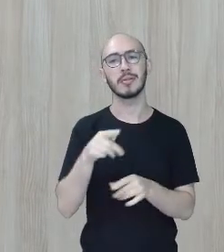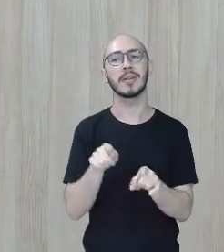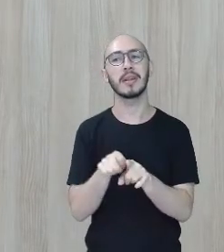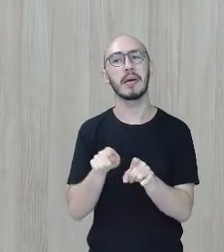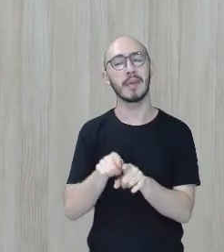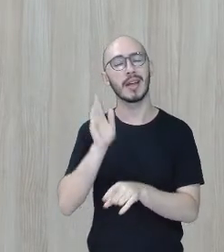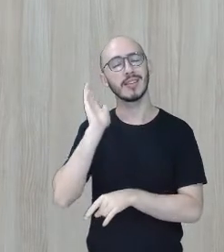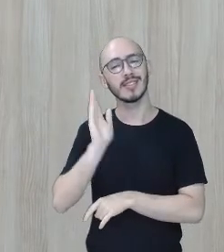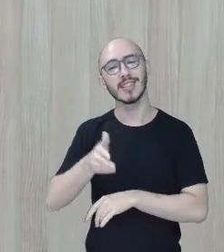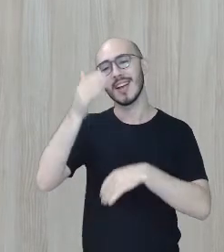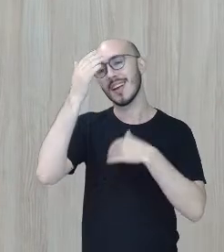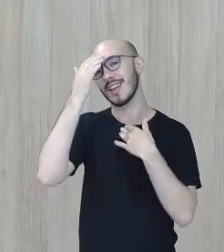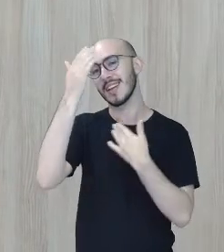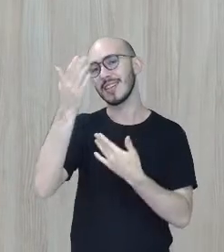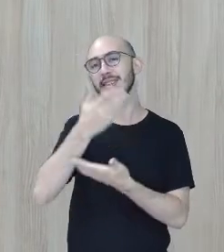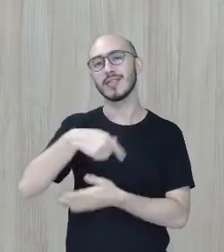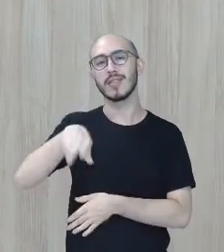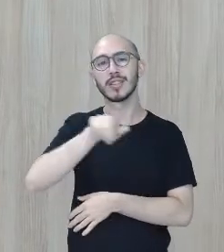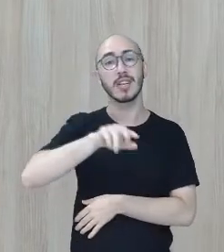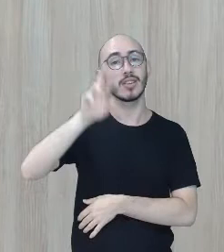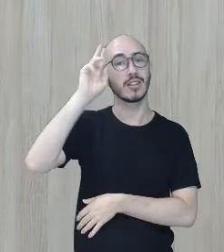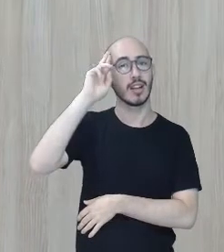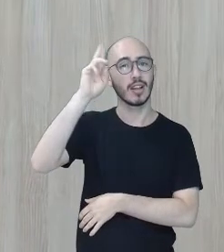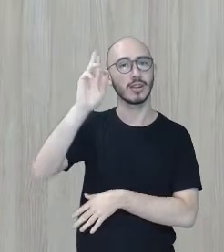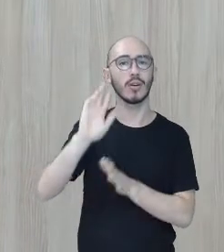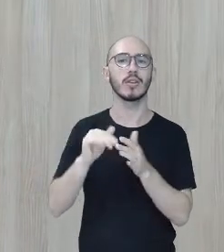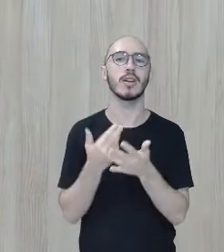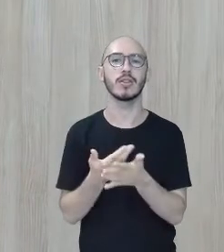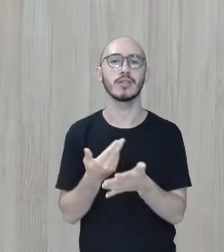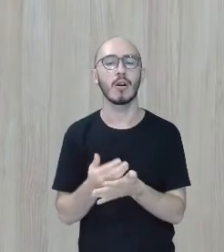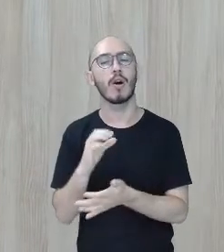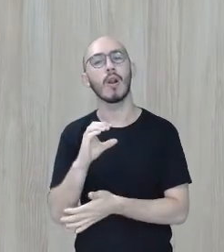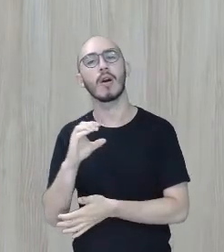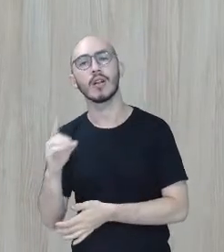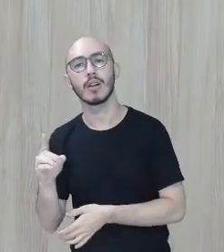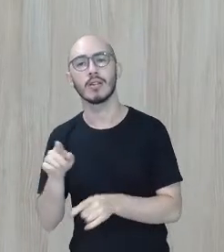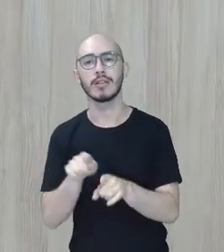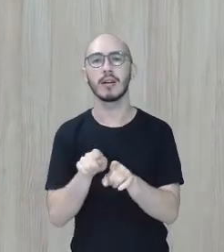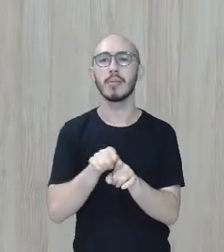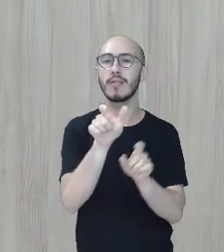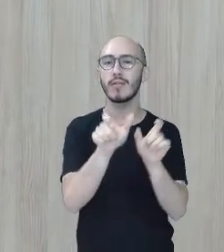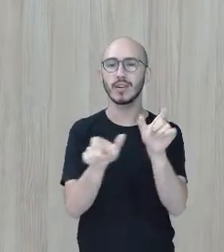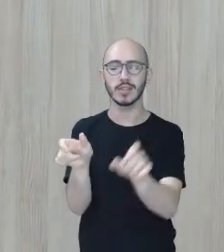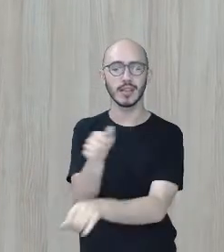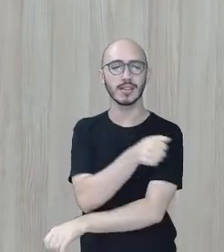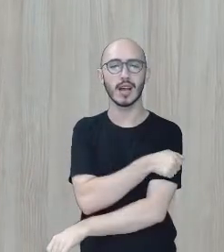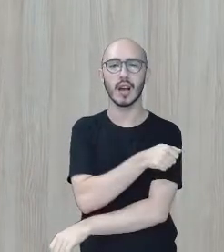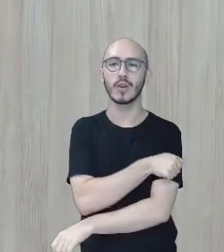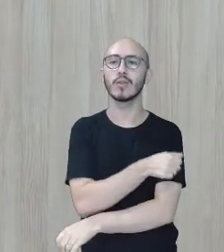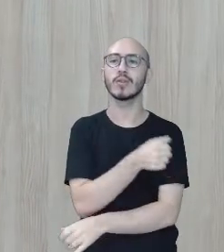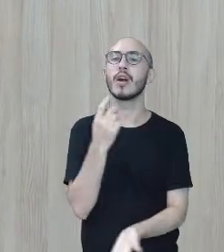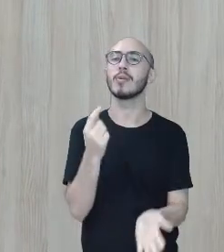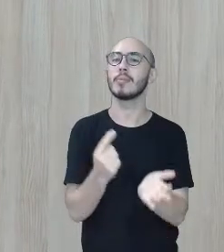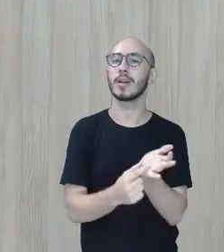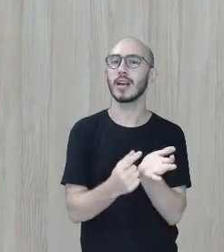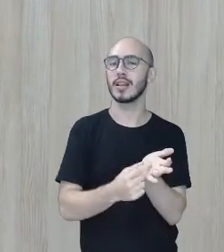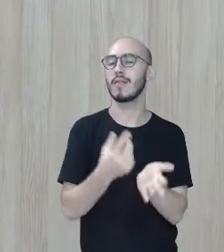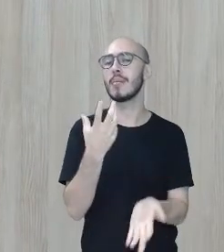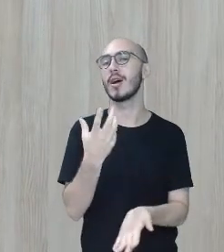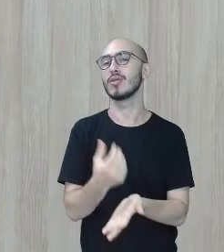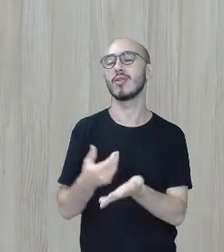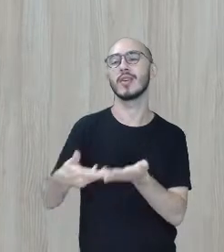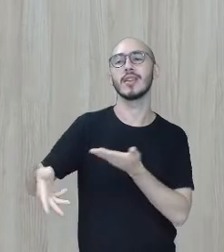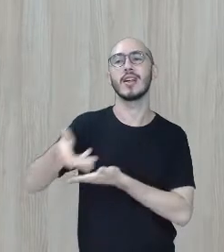Desde já agradeço aos diretores, aos coordenadores, a vocês alunos que baixaram e estão aí